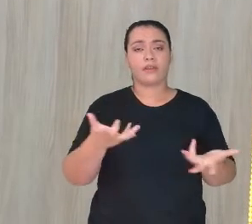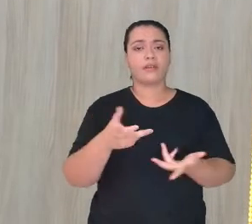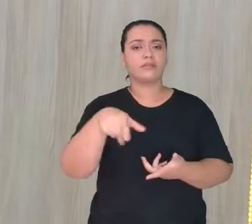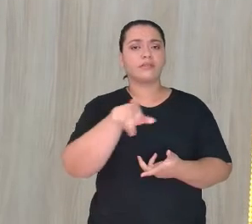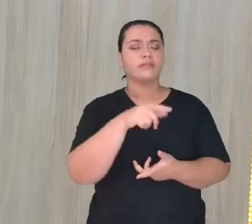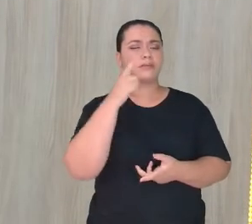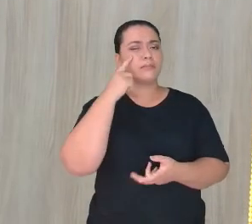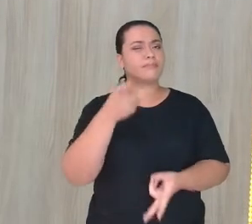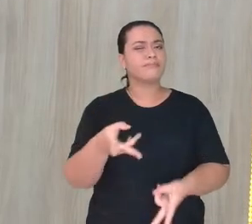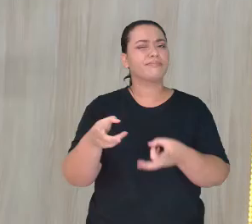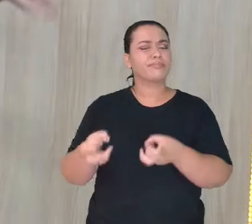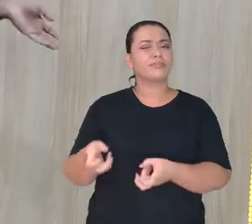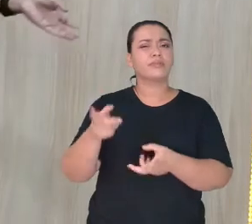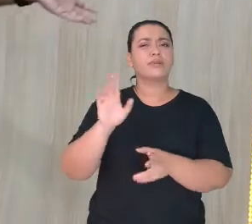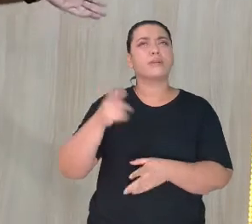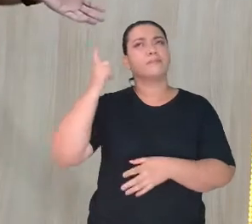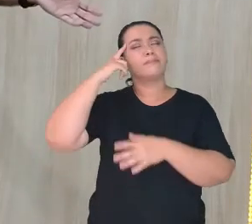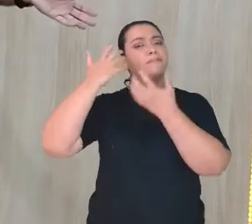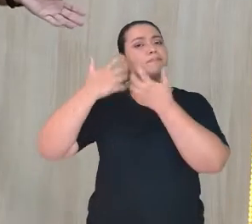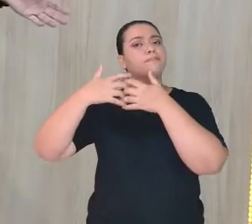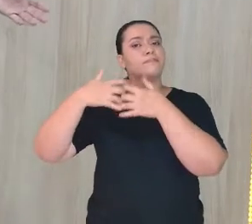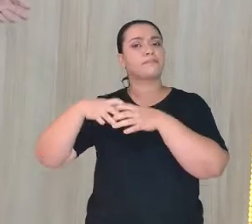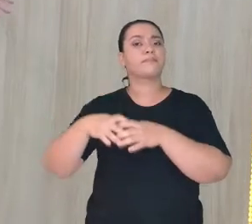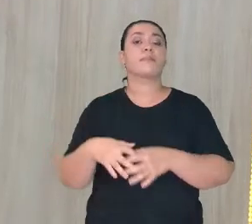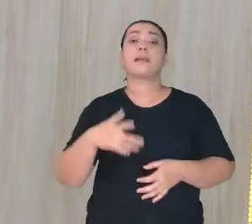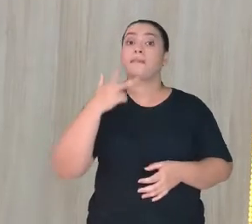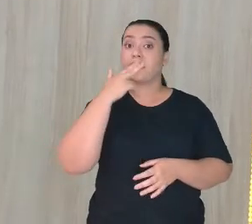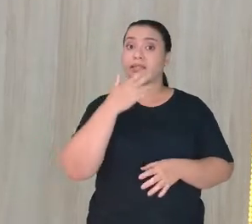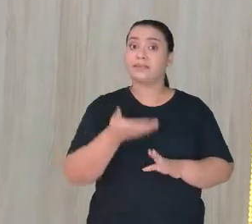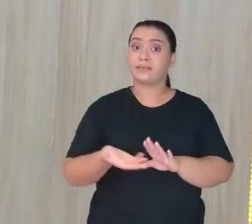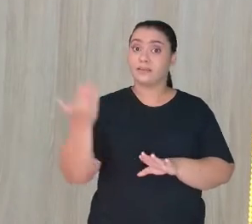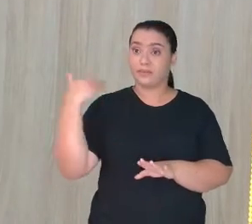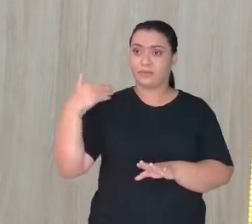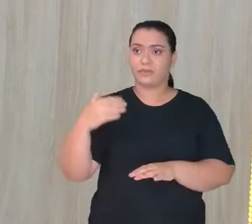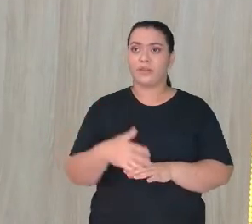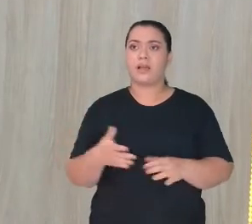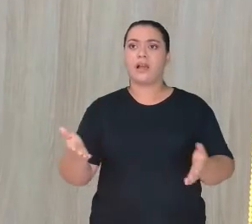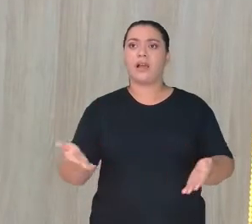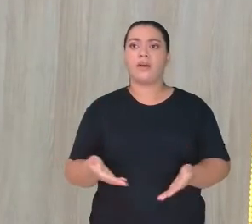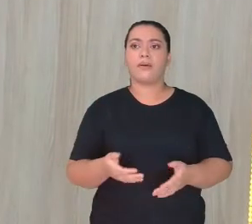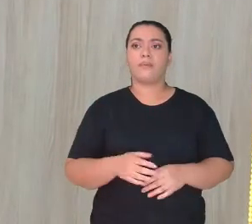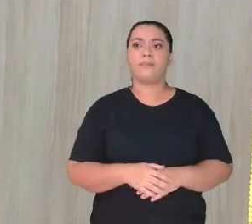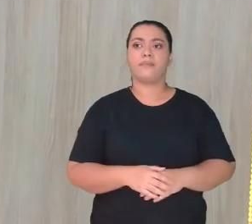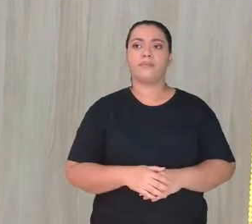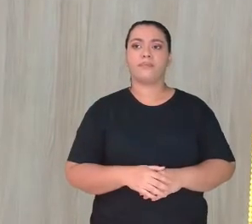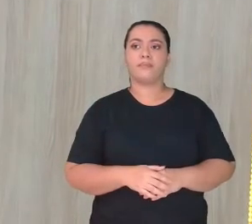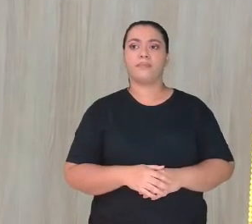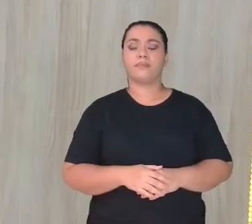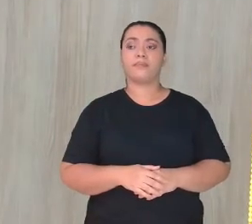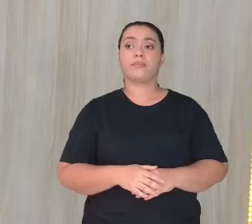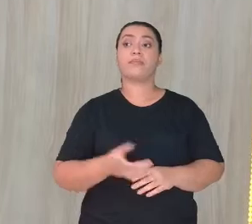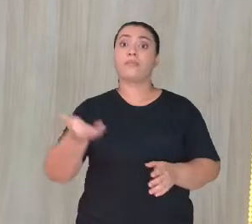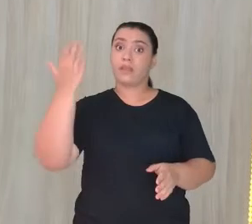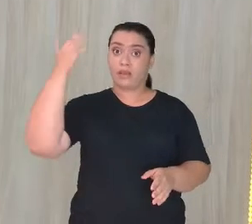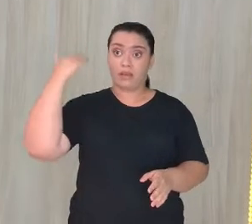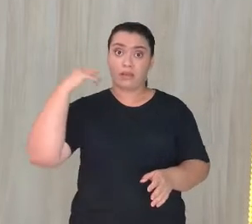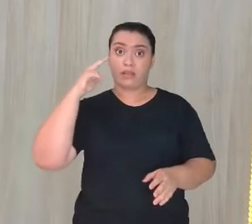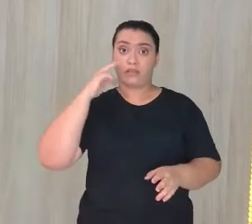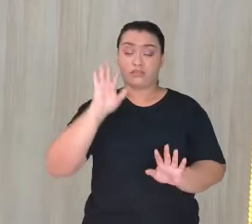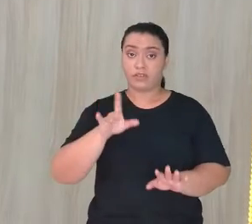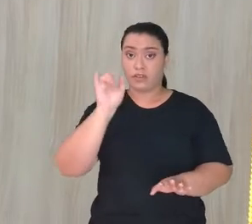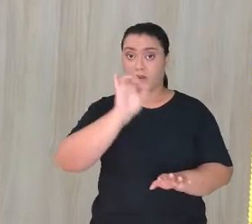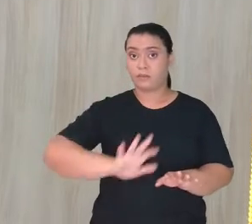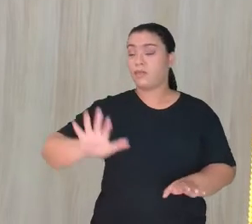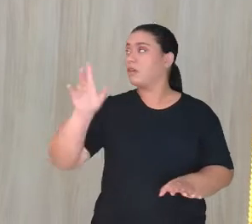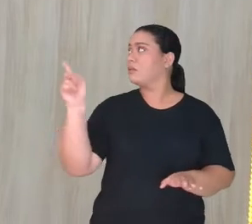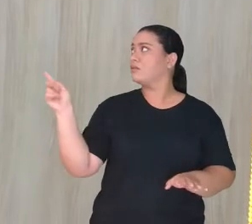para vocês fazerem algo parecido com essa aula anterior que a gente viu. Na aula de hoje, a gente viu que na anterior a gente viu essa figura